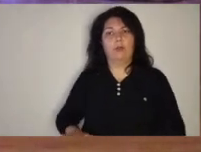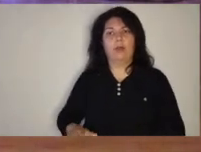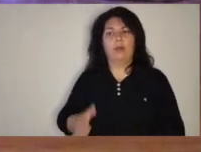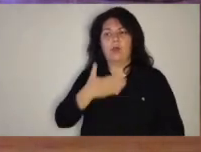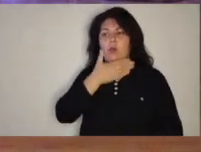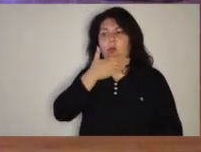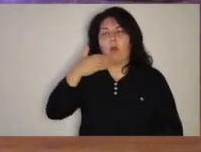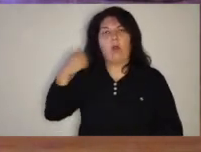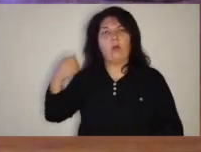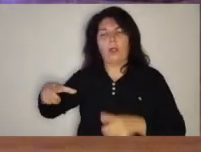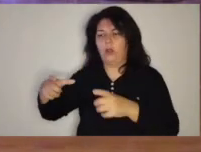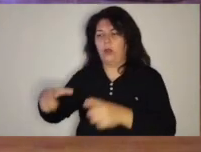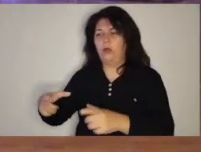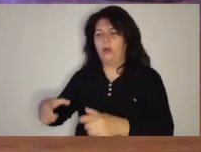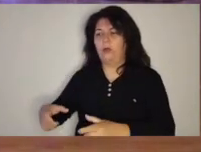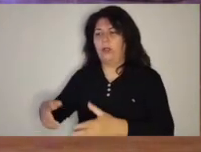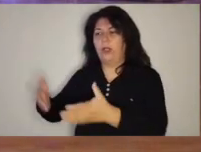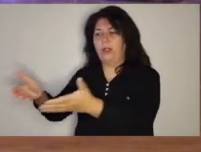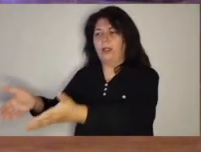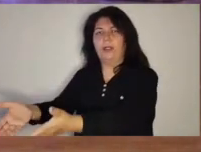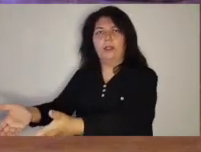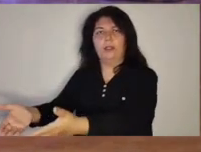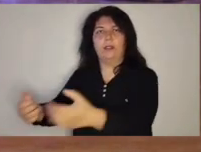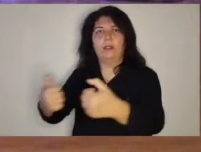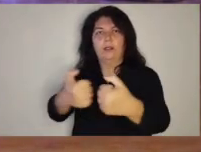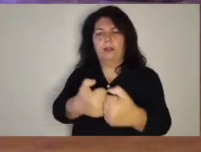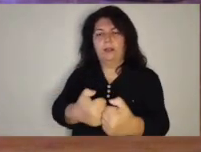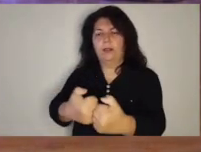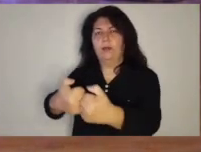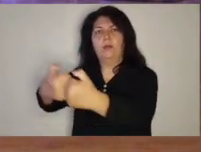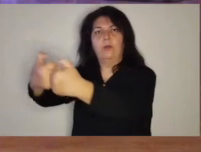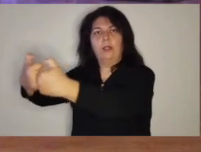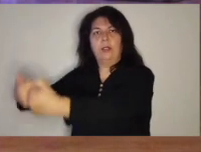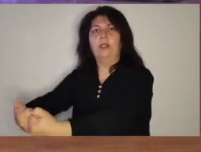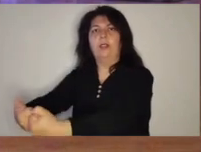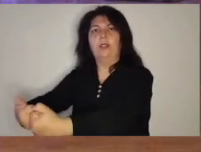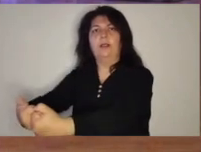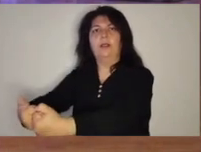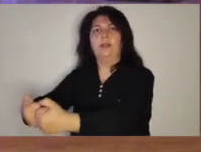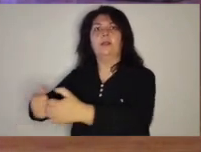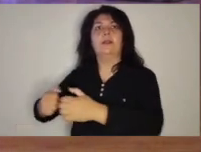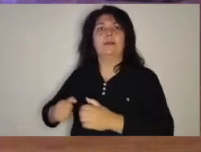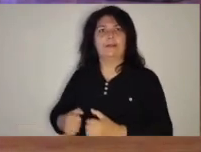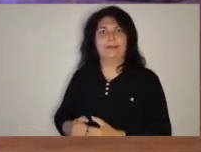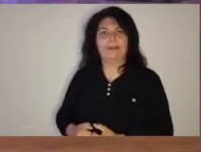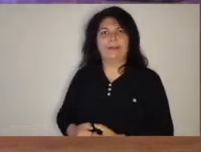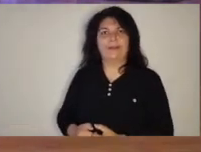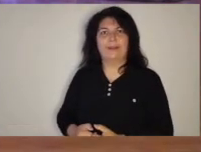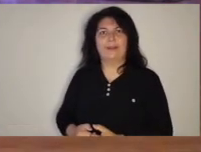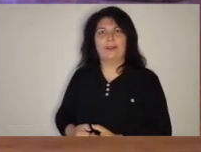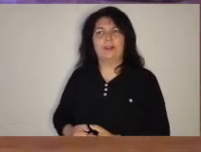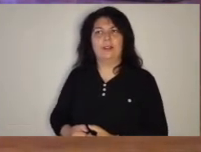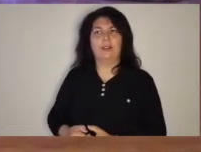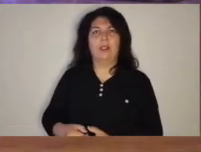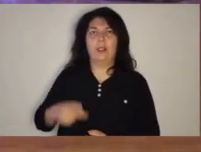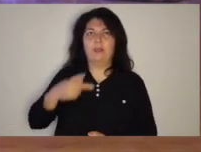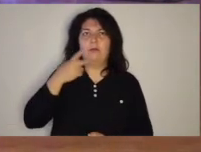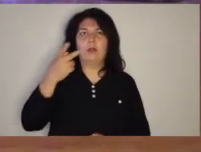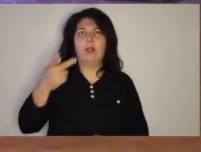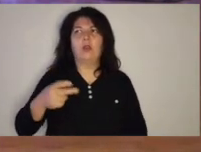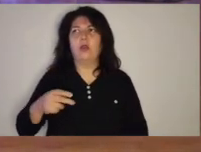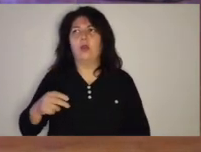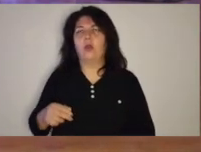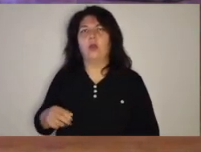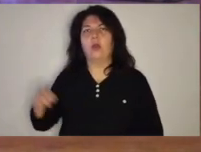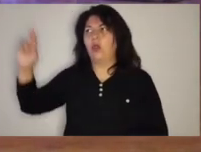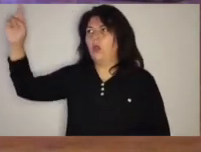ficar lá, ele falou assim, calma, vamos deixar no melhor lugar. Vamos deixar aqui nesse espaço, que é